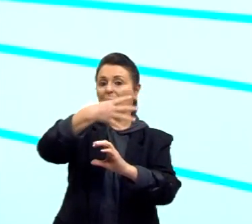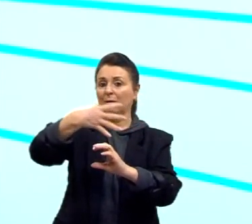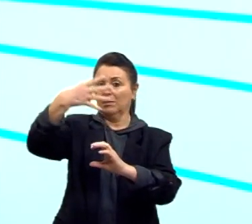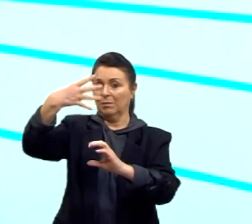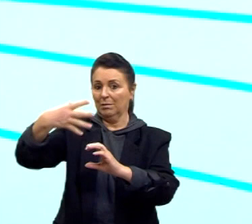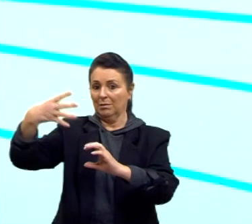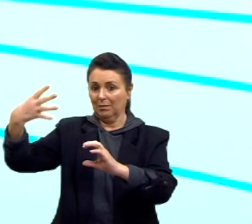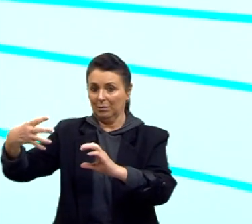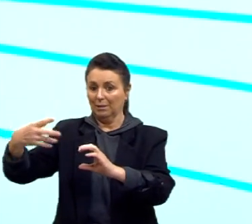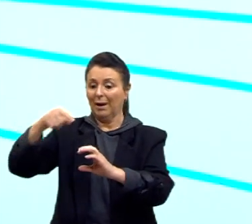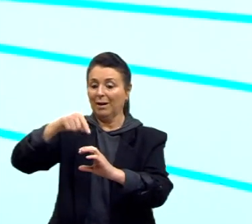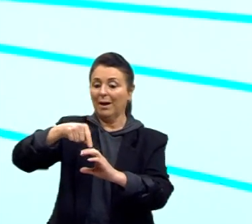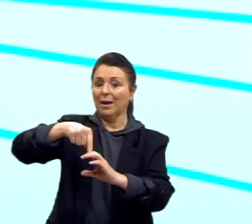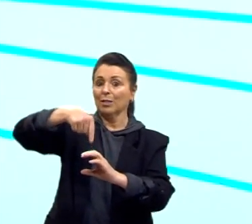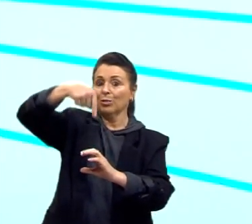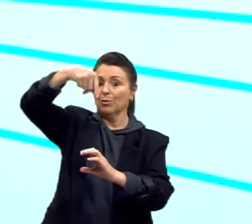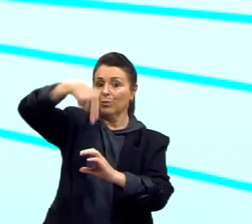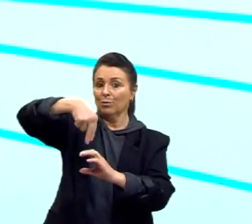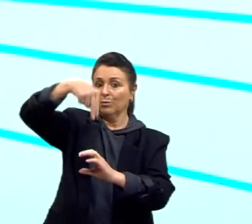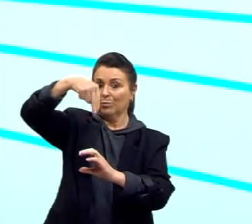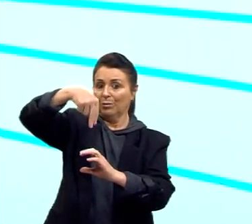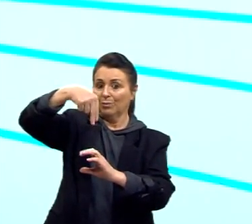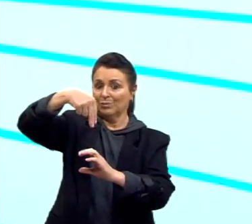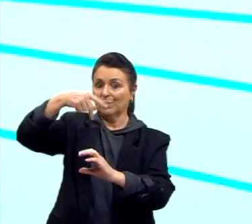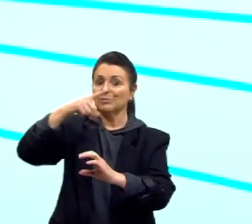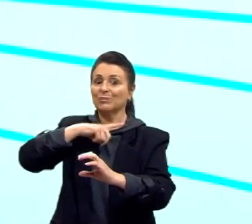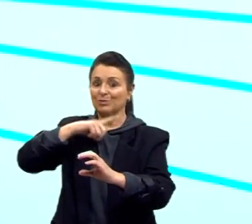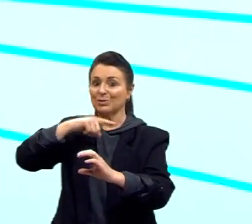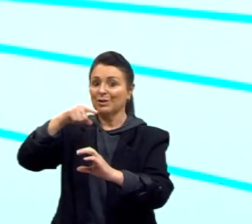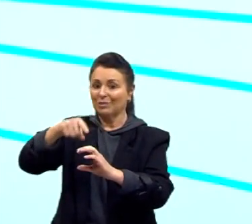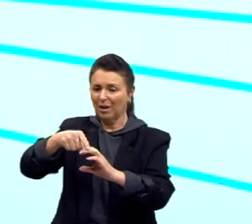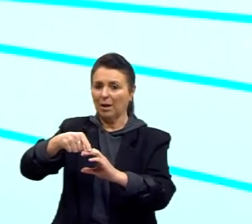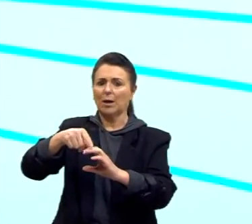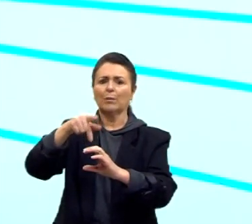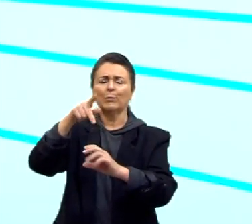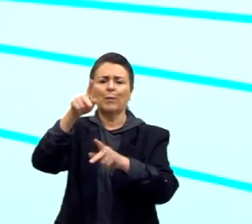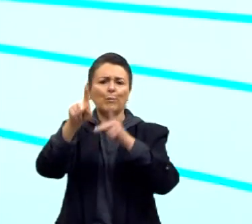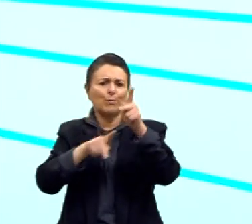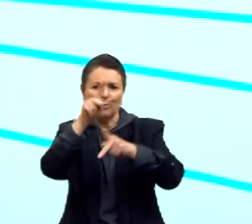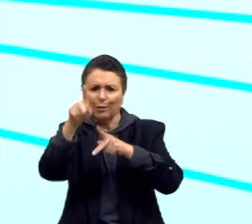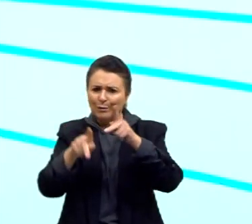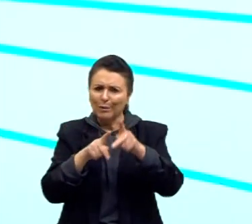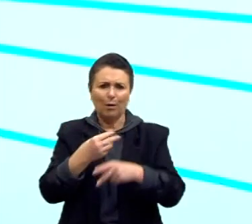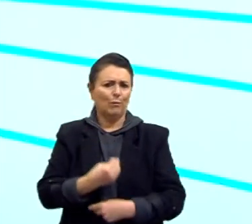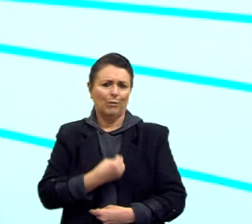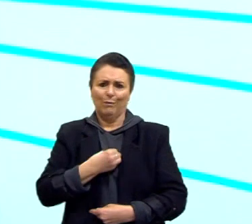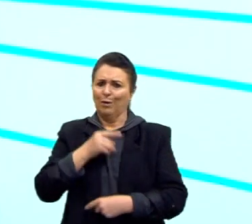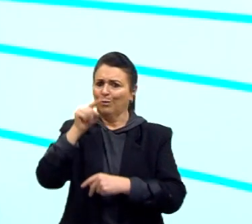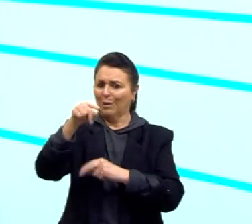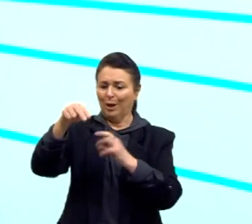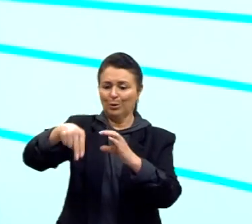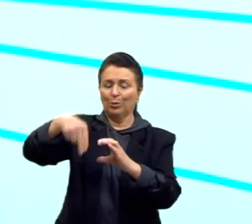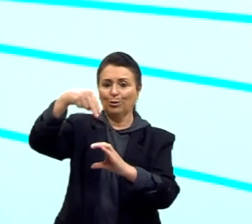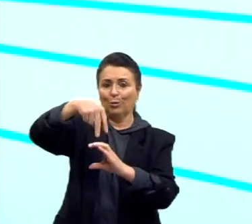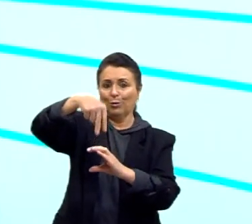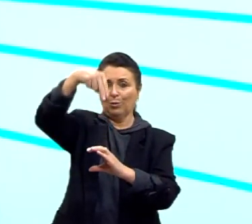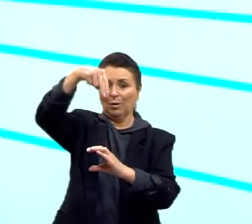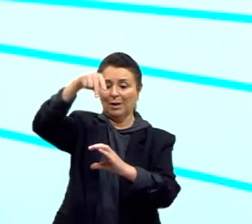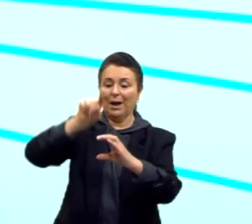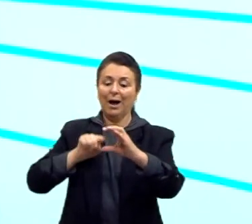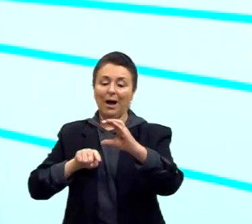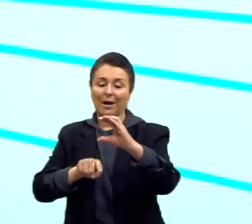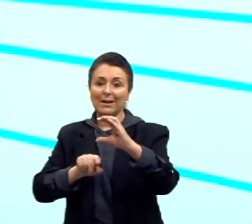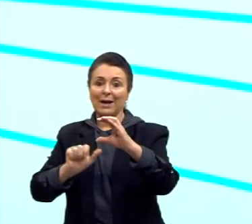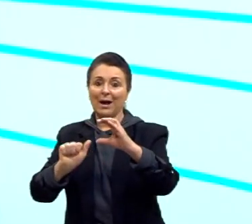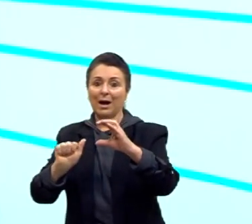ela é então do Hemisfério Norte que aonde a gente tá então civilização né populações enfim e a gente chama também de